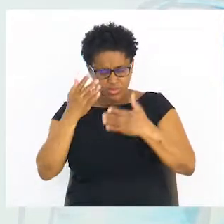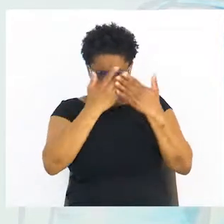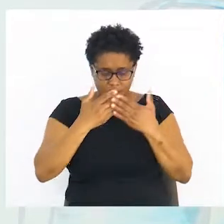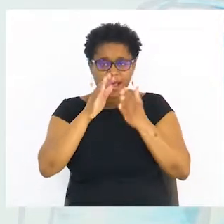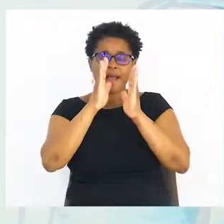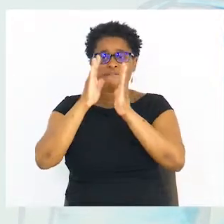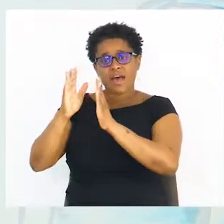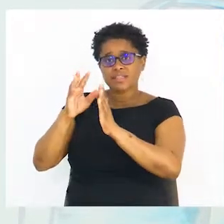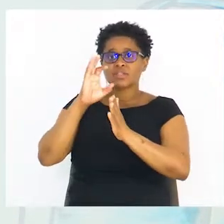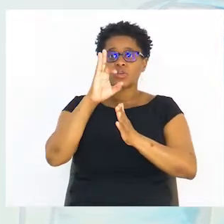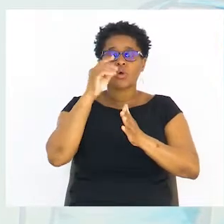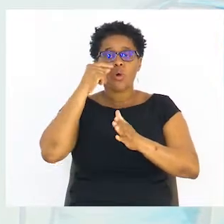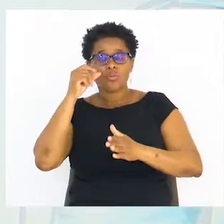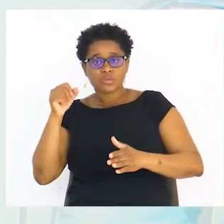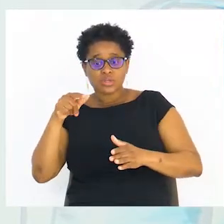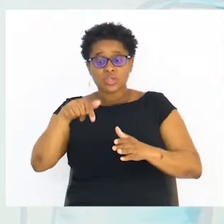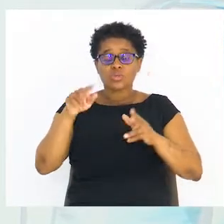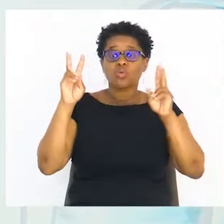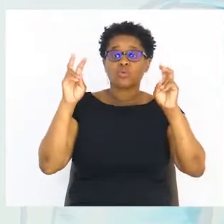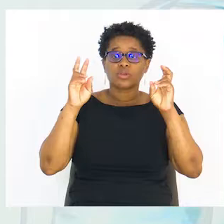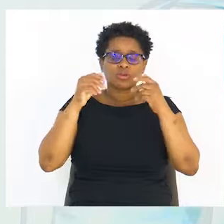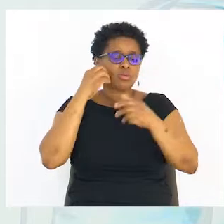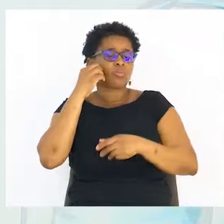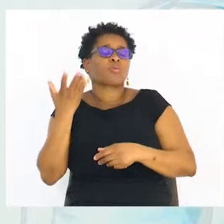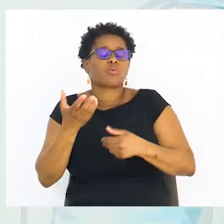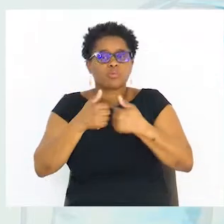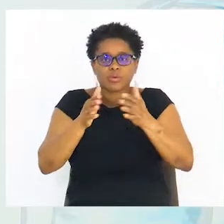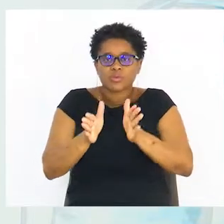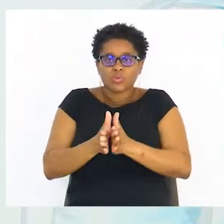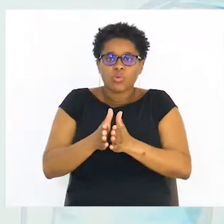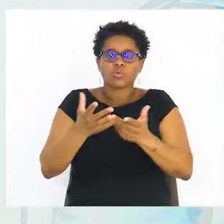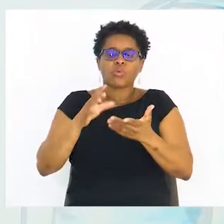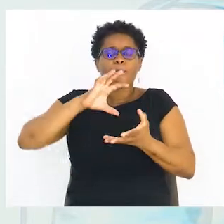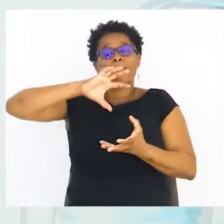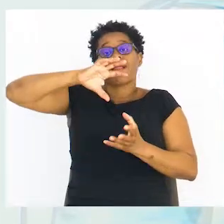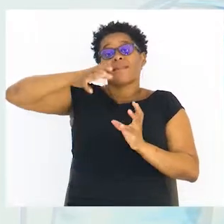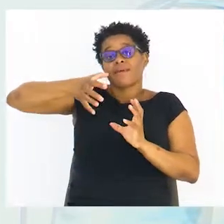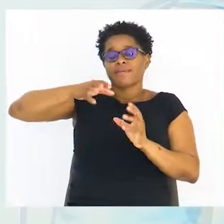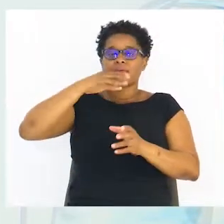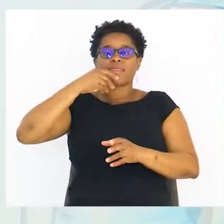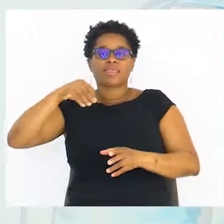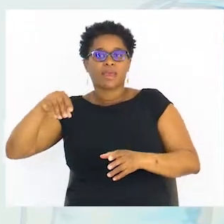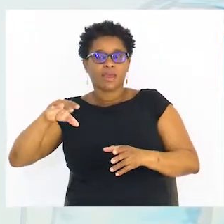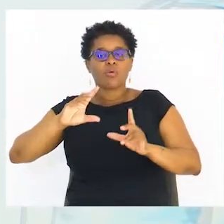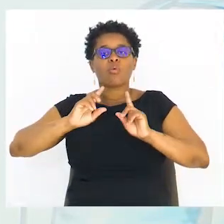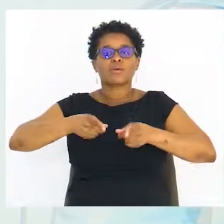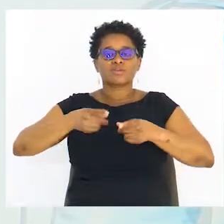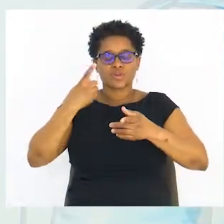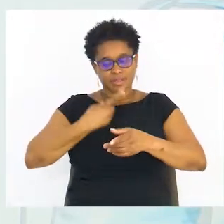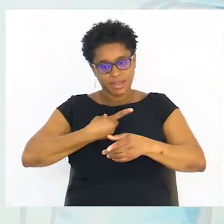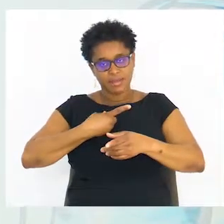contexto, como que todo o planeta Terra começou a ser